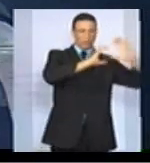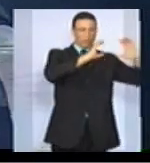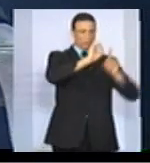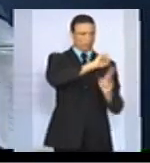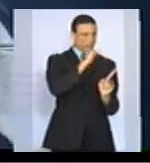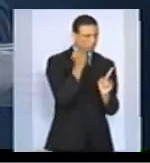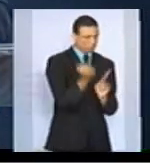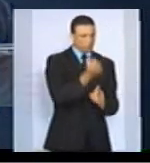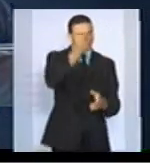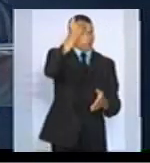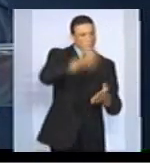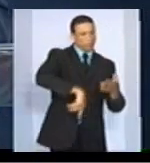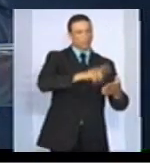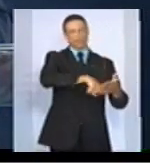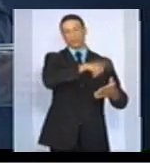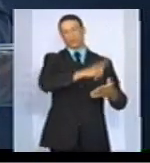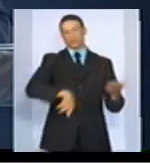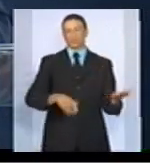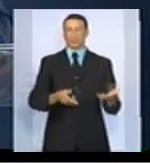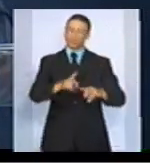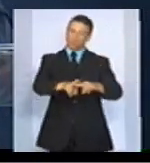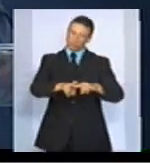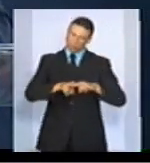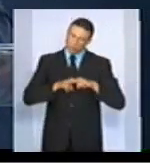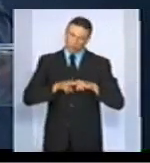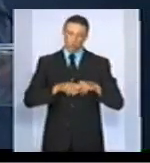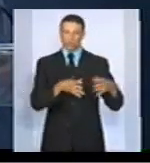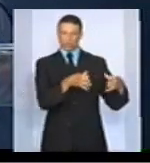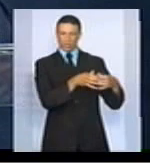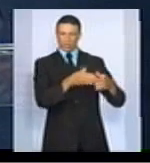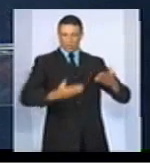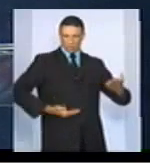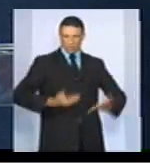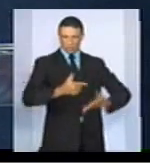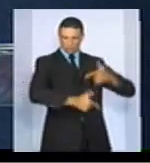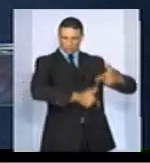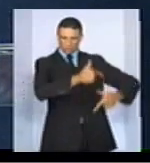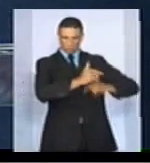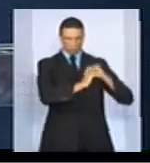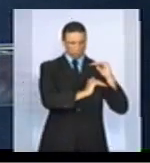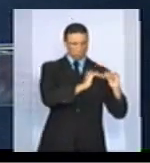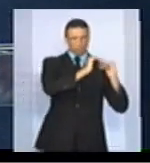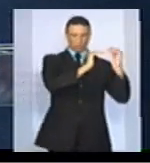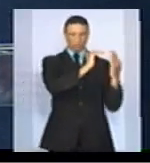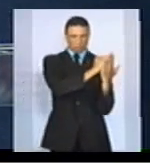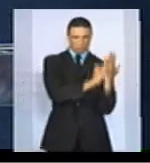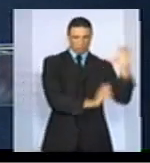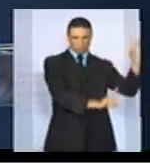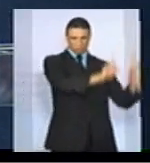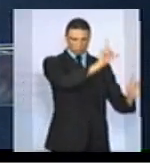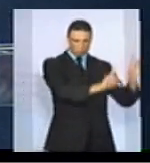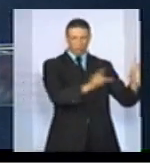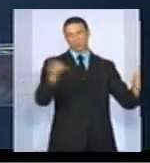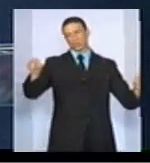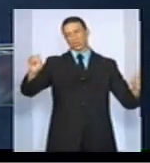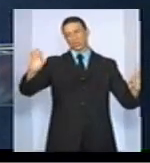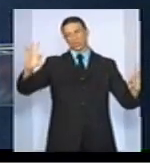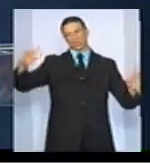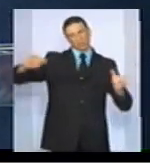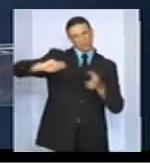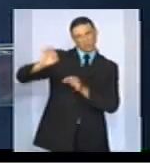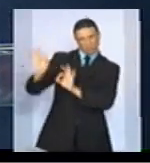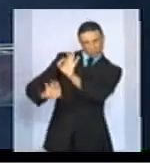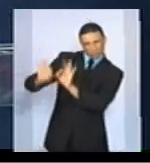por isso é ministro os programadores entendem que necessária realmente uma avaliação do Supremo Tribunal Federal